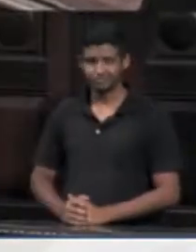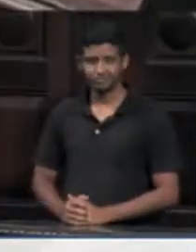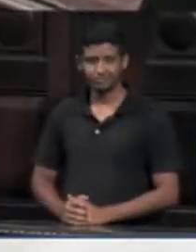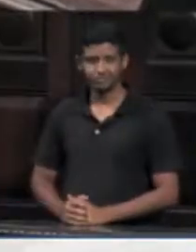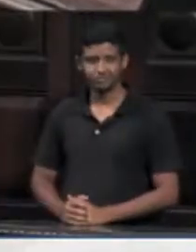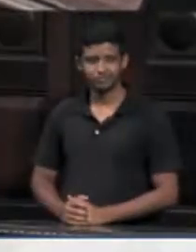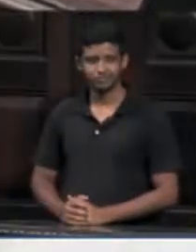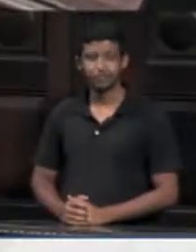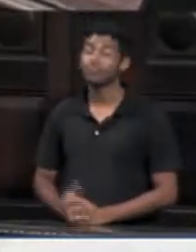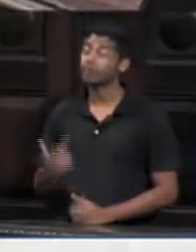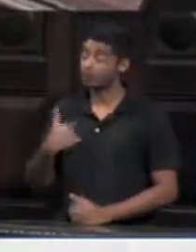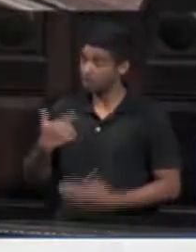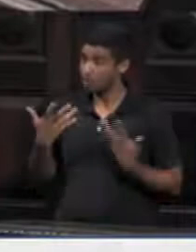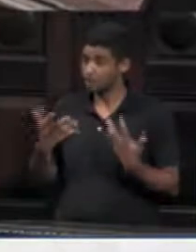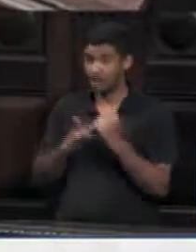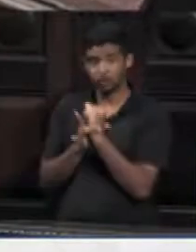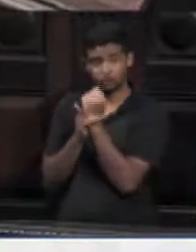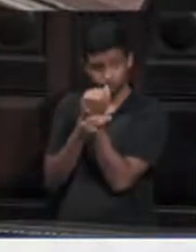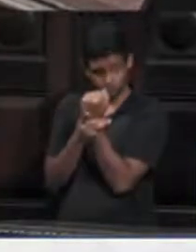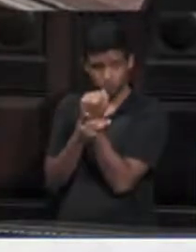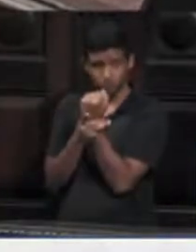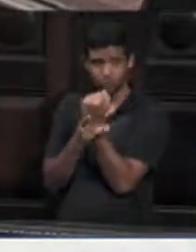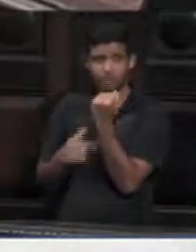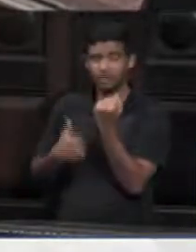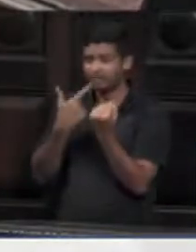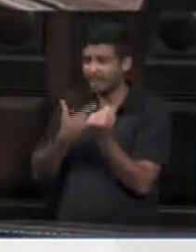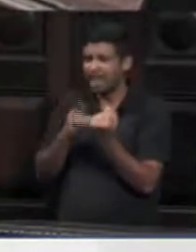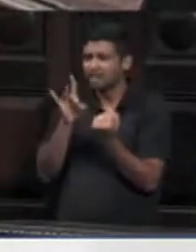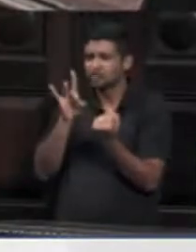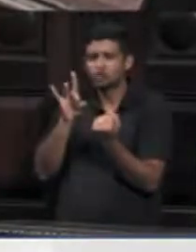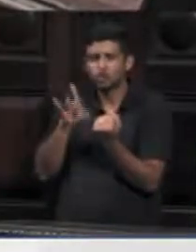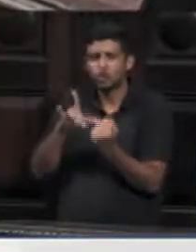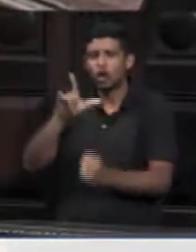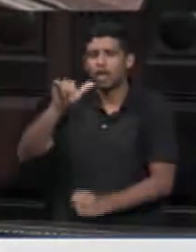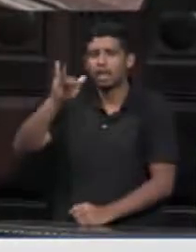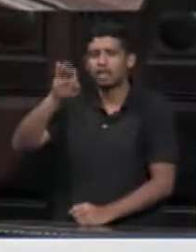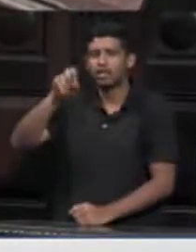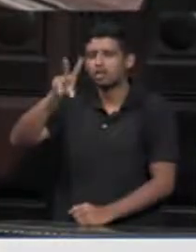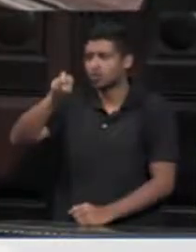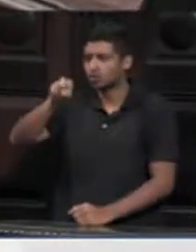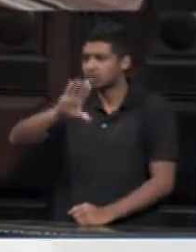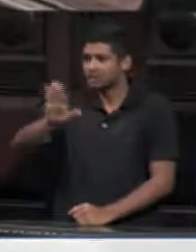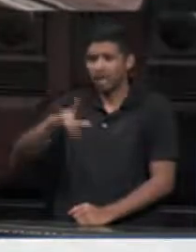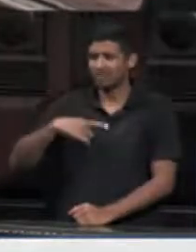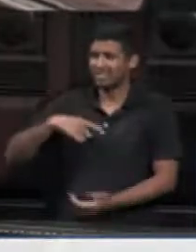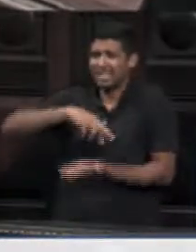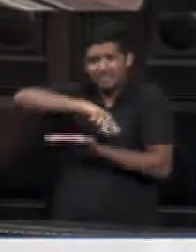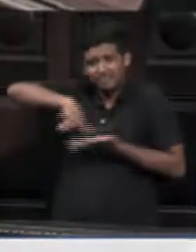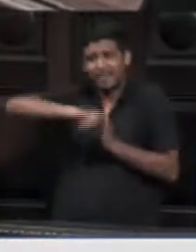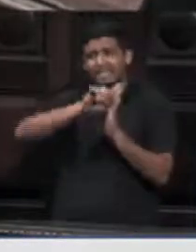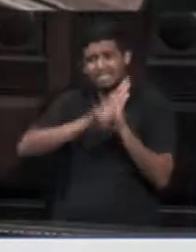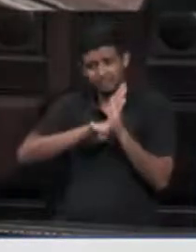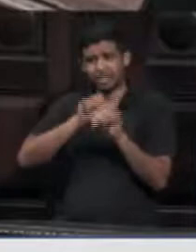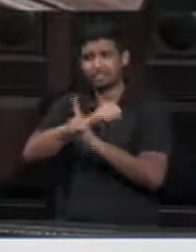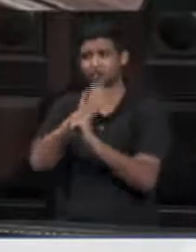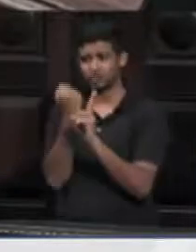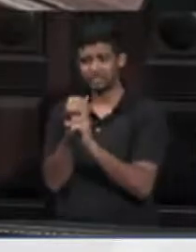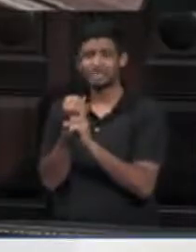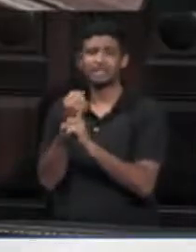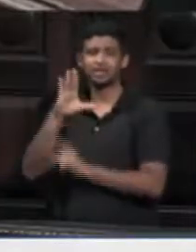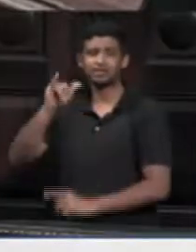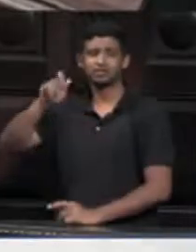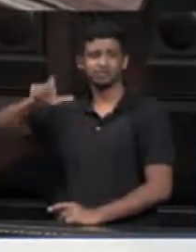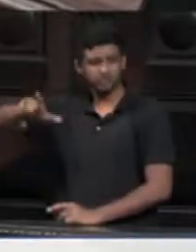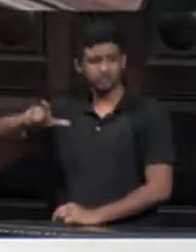e mais. Quero assegurar, não só o reequilíbrio dos pesos, várias emendas da sociedade civil eu acompanhei pessoalmente,